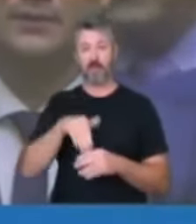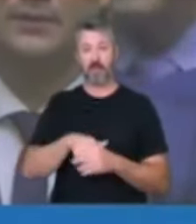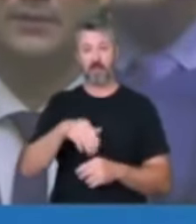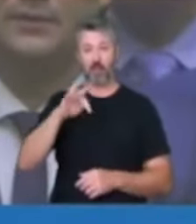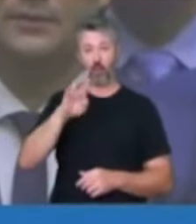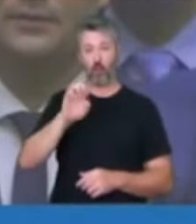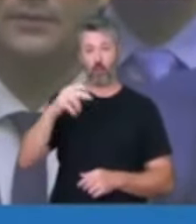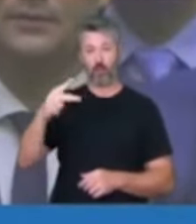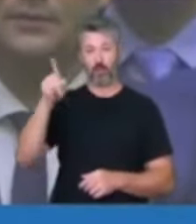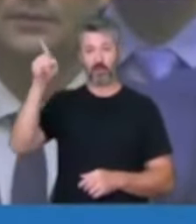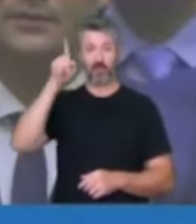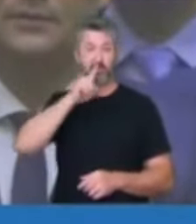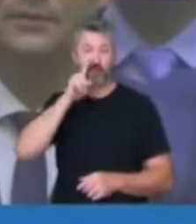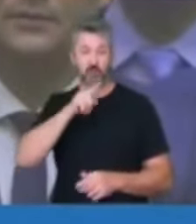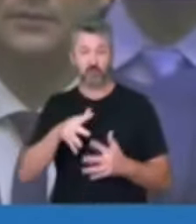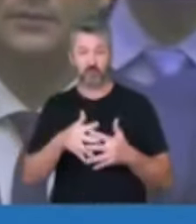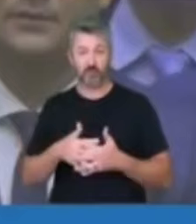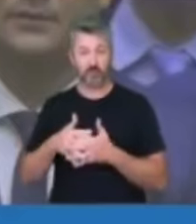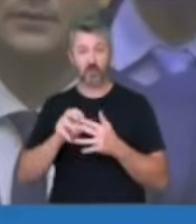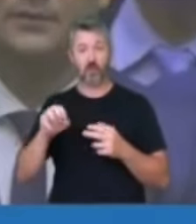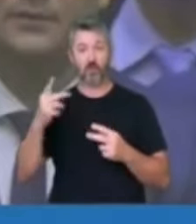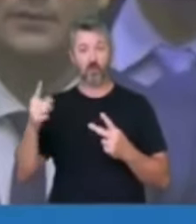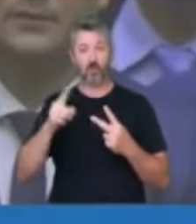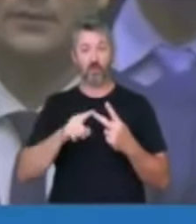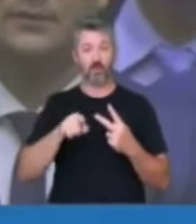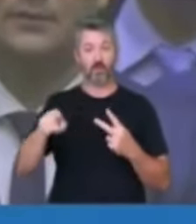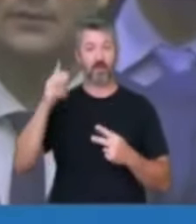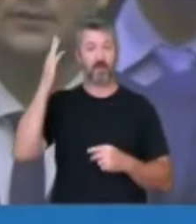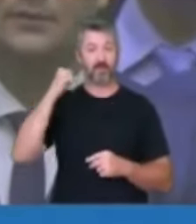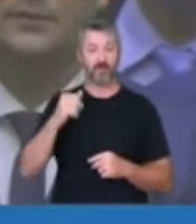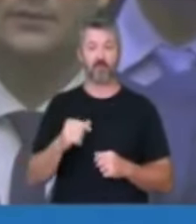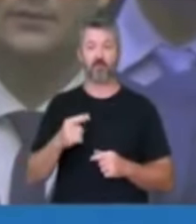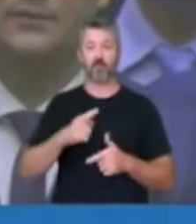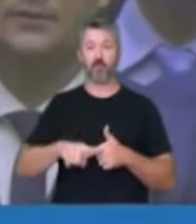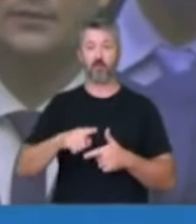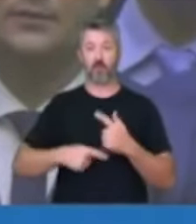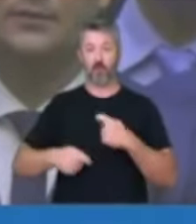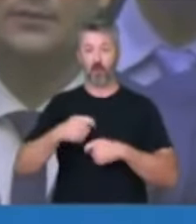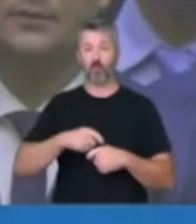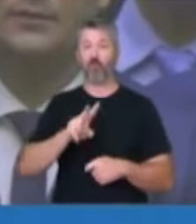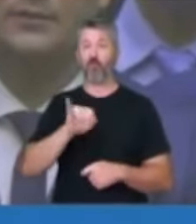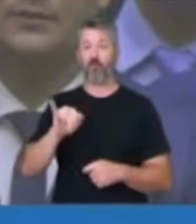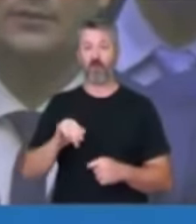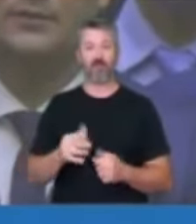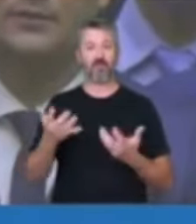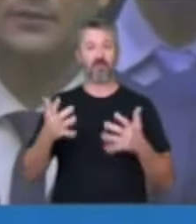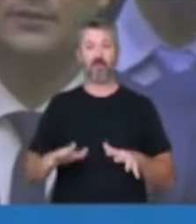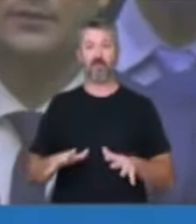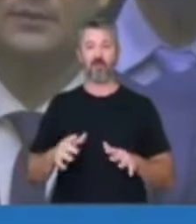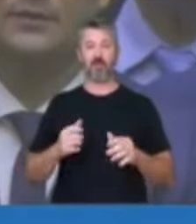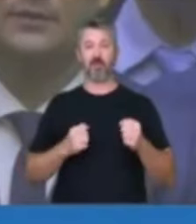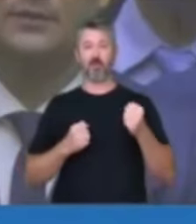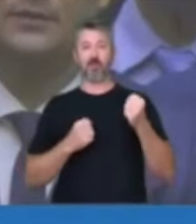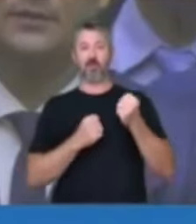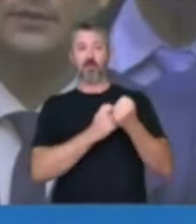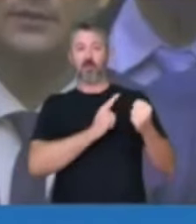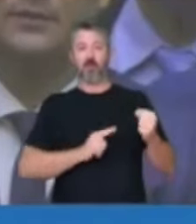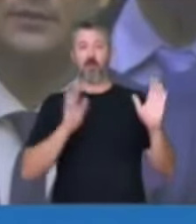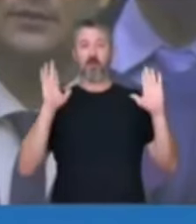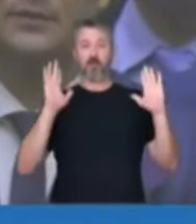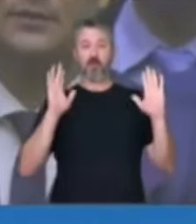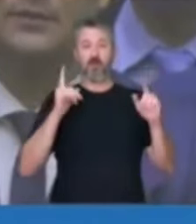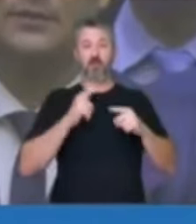Estados Unidos ou eles próprios já estão vendo o problema econômico que virá e não querem estar ao lado desse governo que só sabe